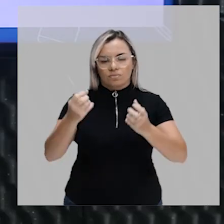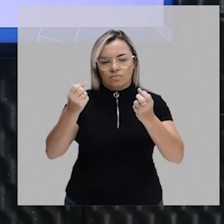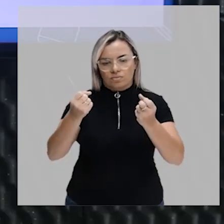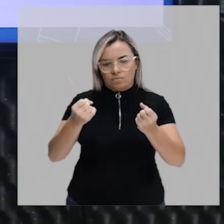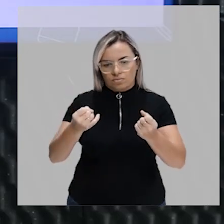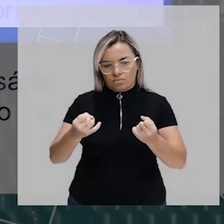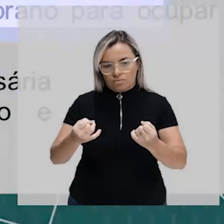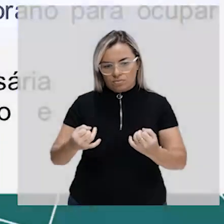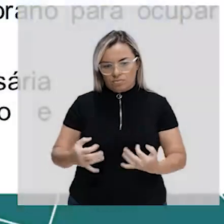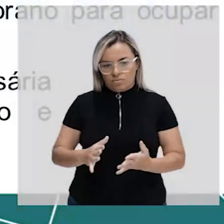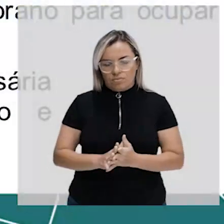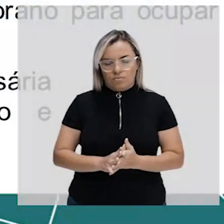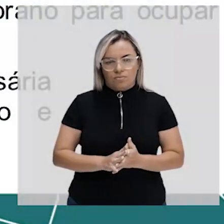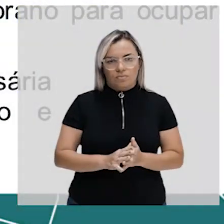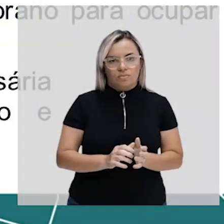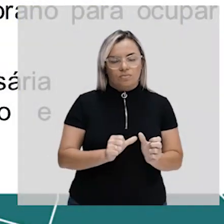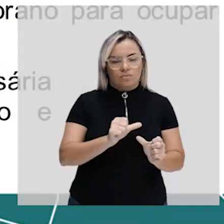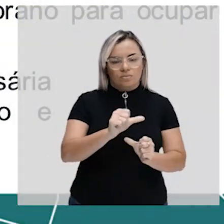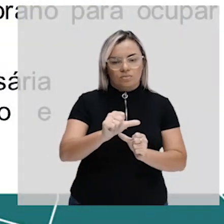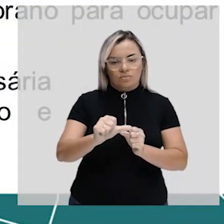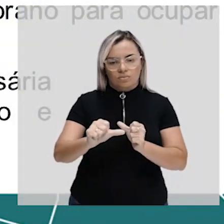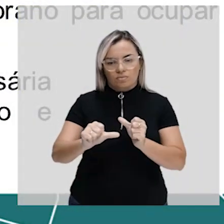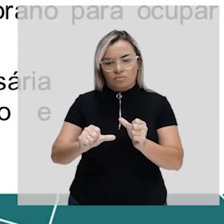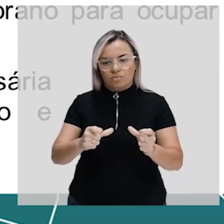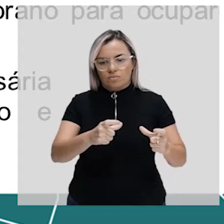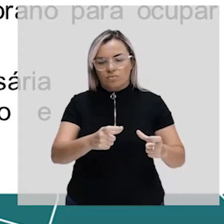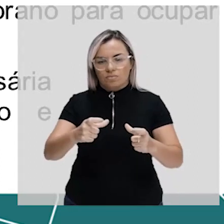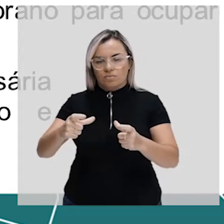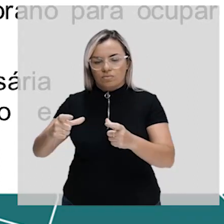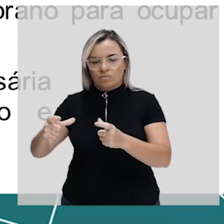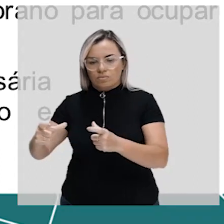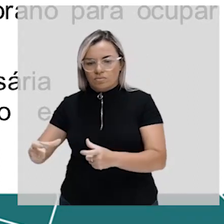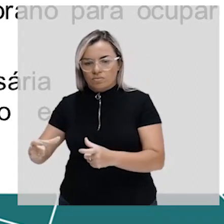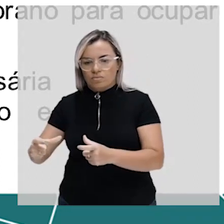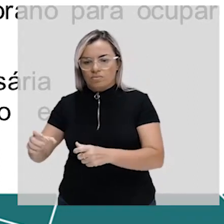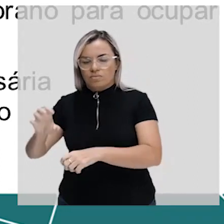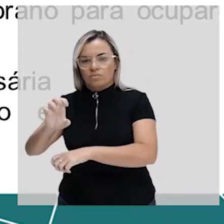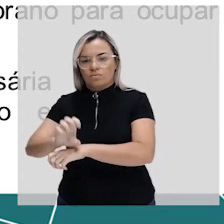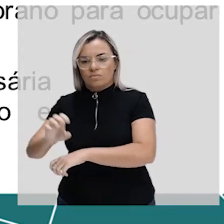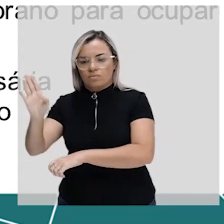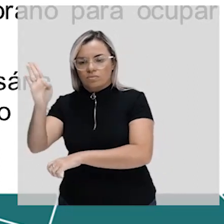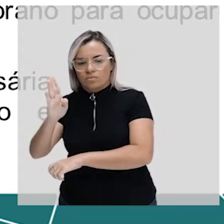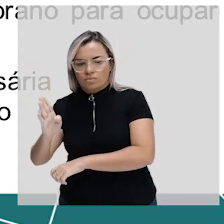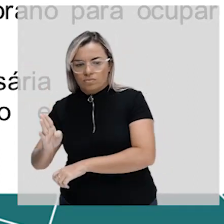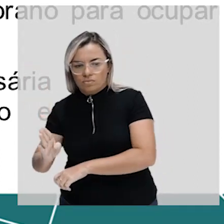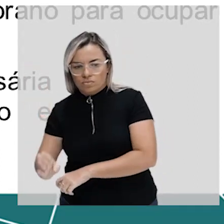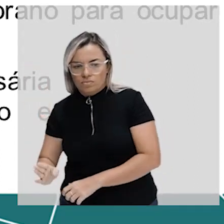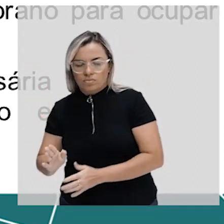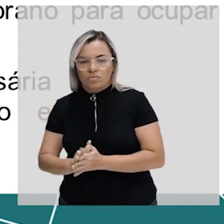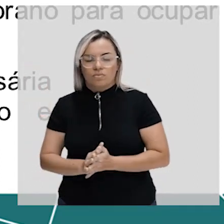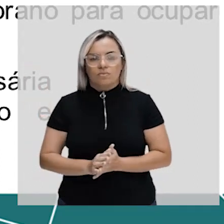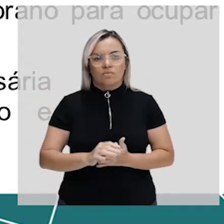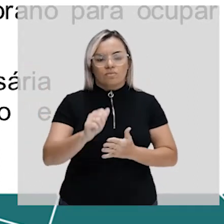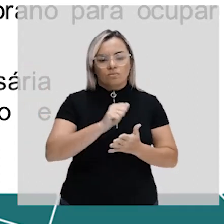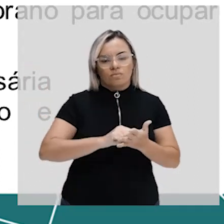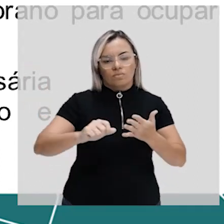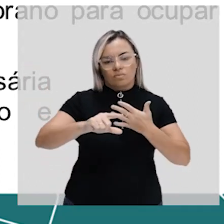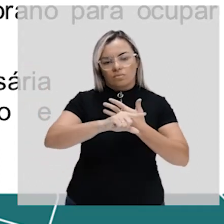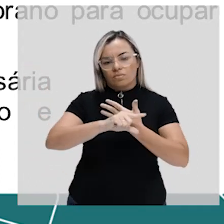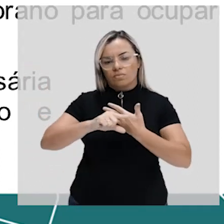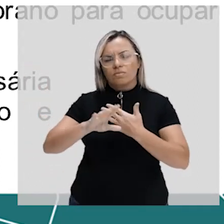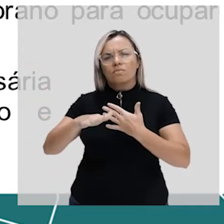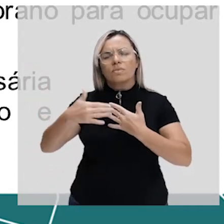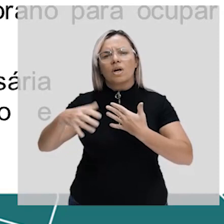essa, abre aspas, mudança de posição, fecha aspas, dos estados brasileiros, conforme registrado pelo ator, ocorreu por